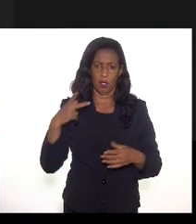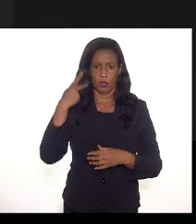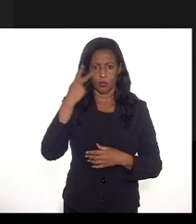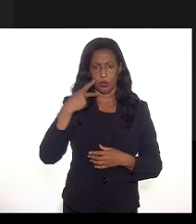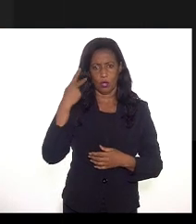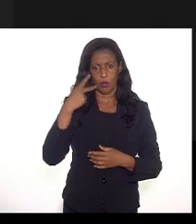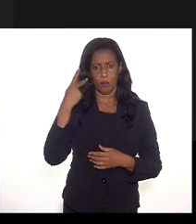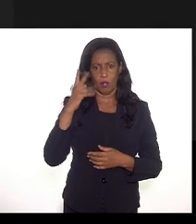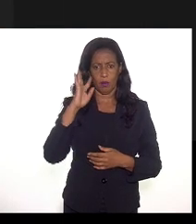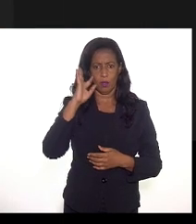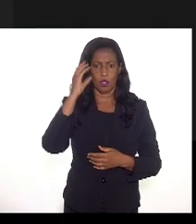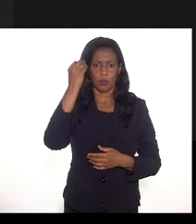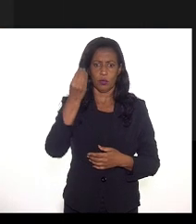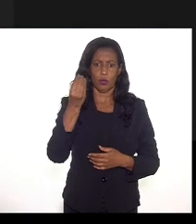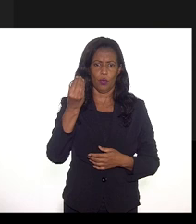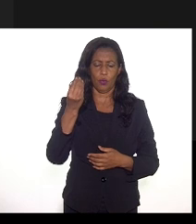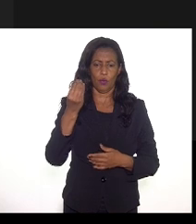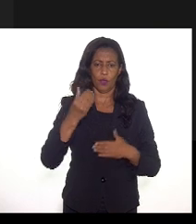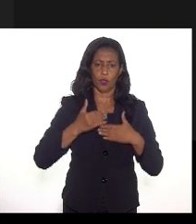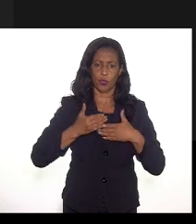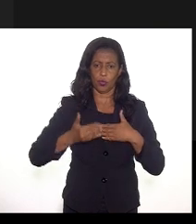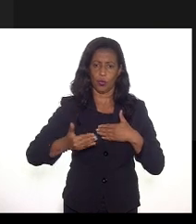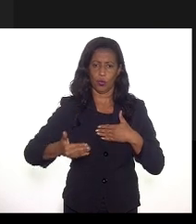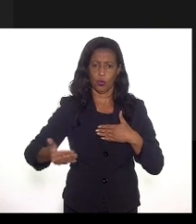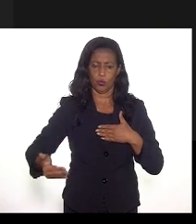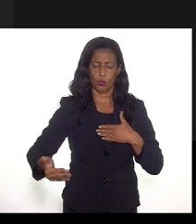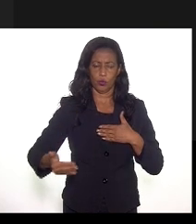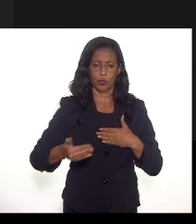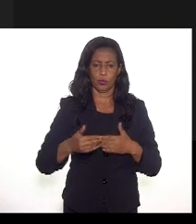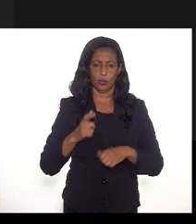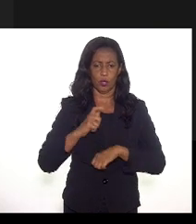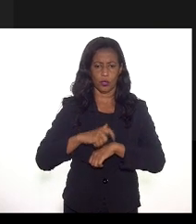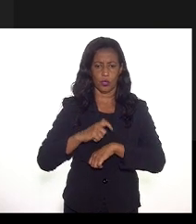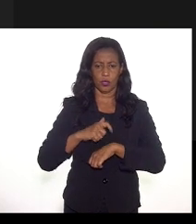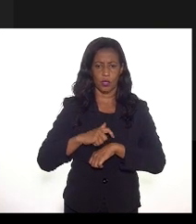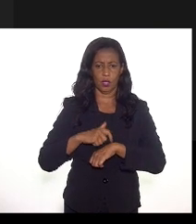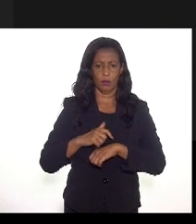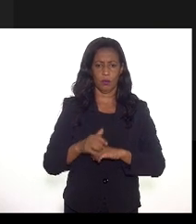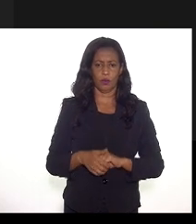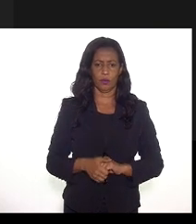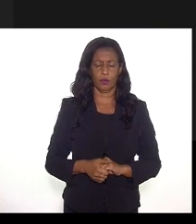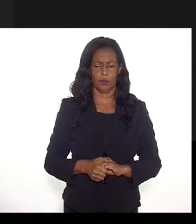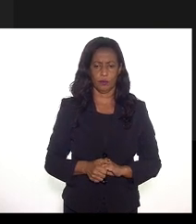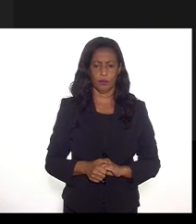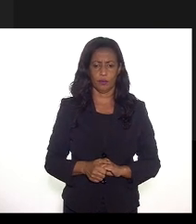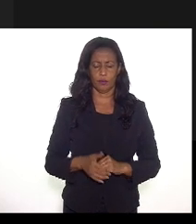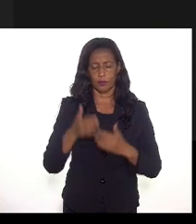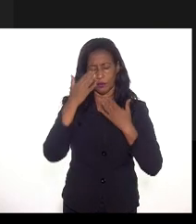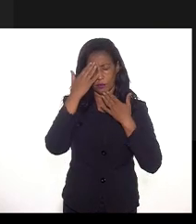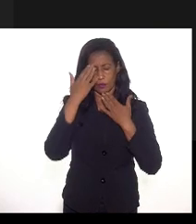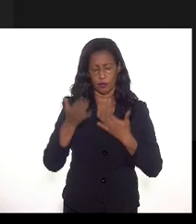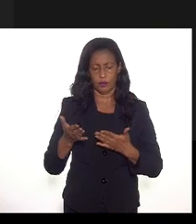decida aqui a gente fazia uma prorrogação de tempo. Não, só isso que eu queria saber. Obrigado, presidente.